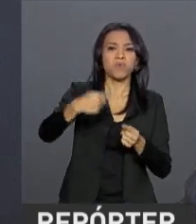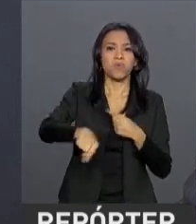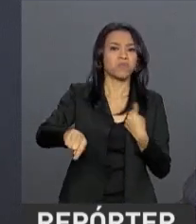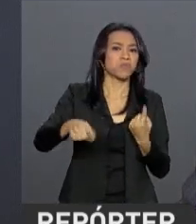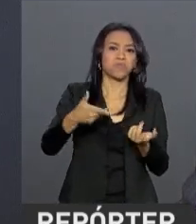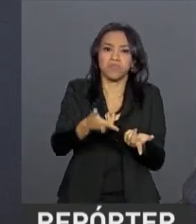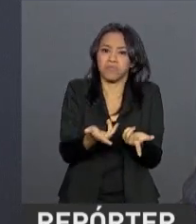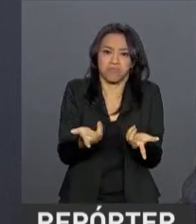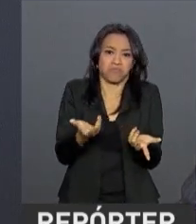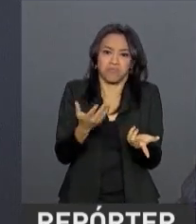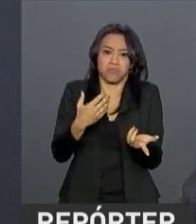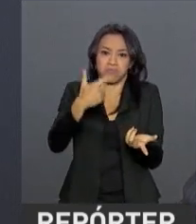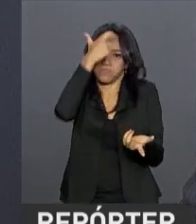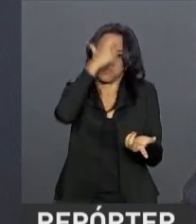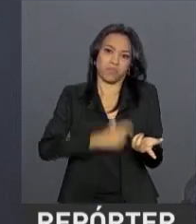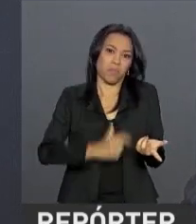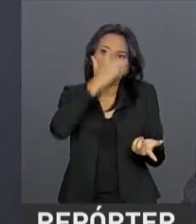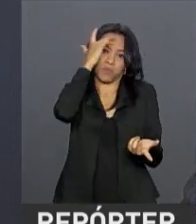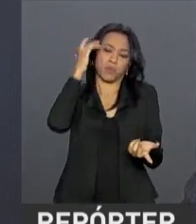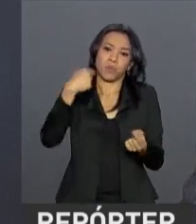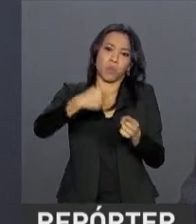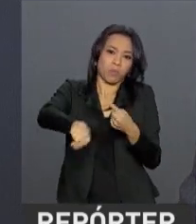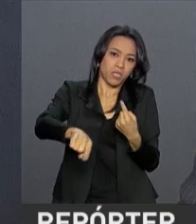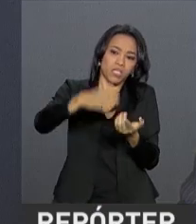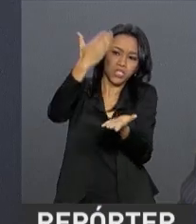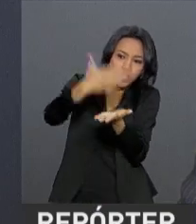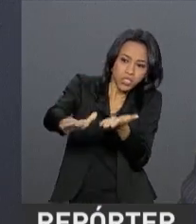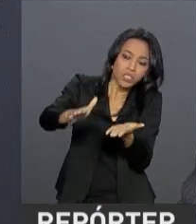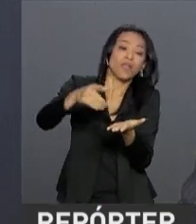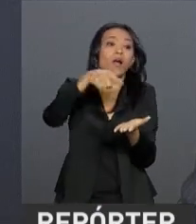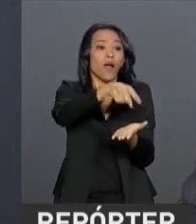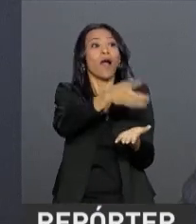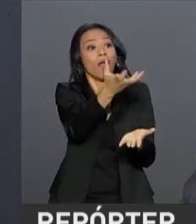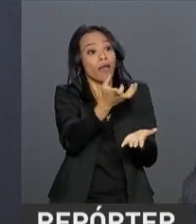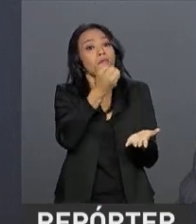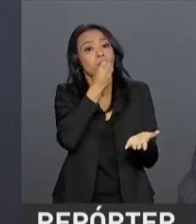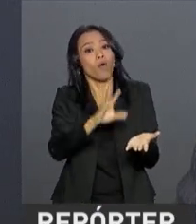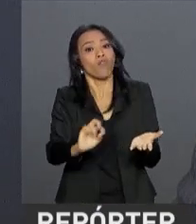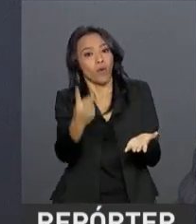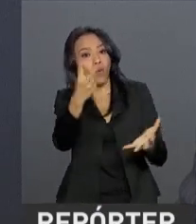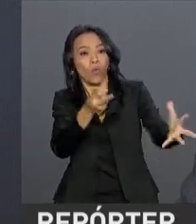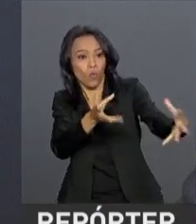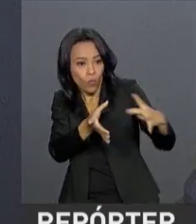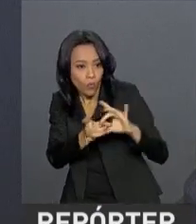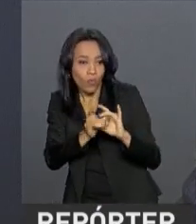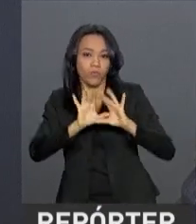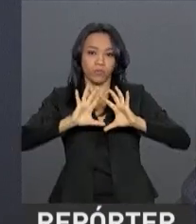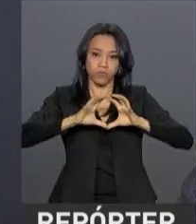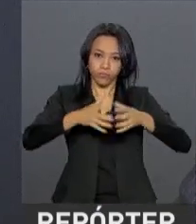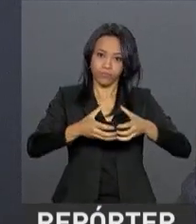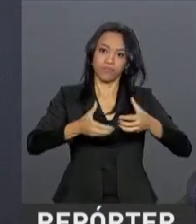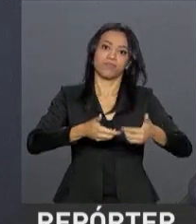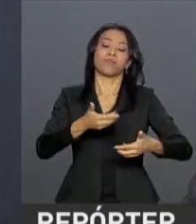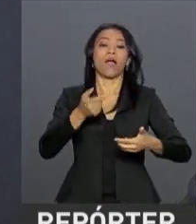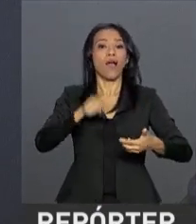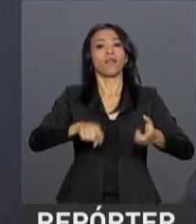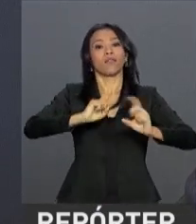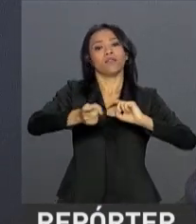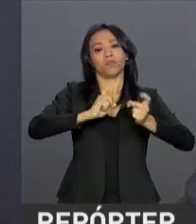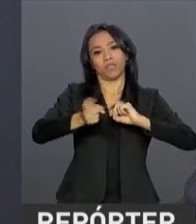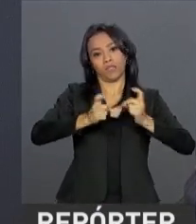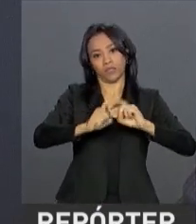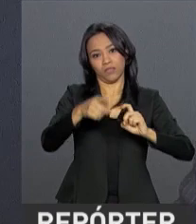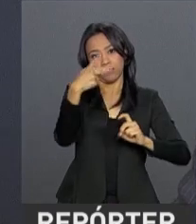ao paciente fica o que é necessário e fica o que agrega valor com isso a gente é economiza